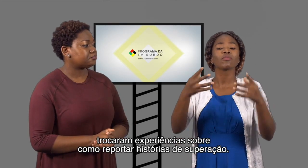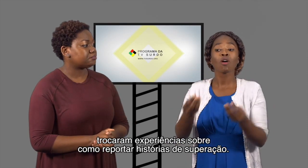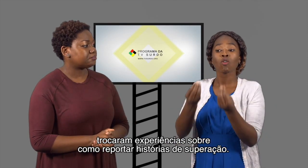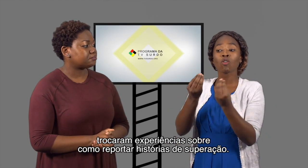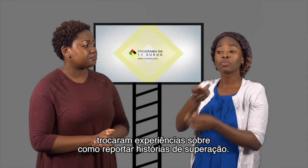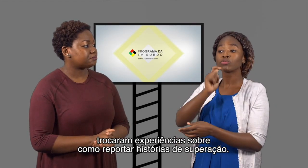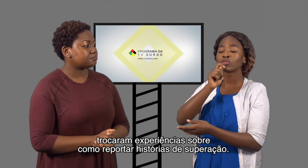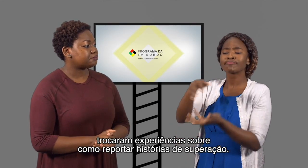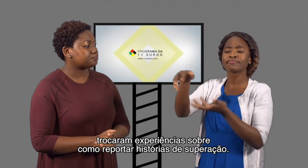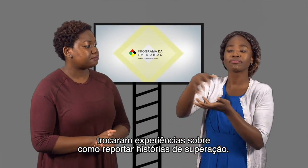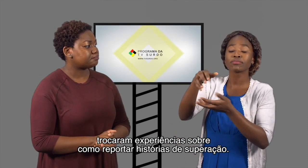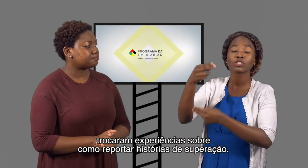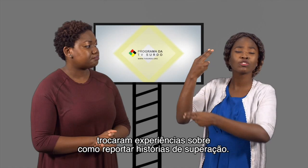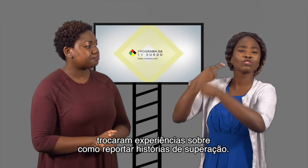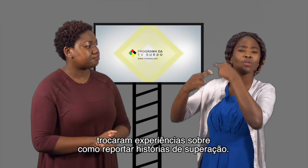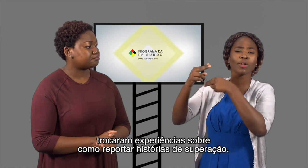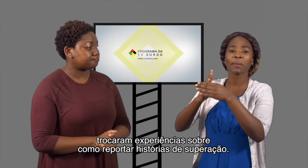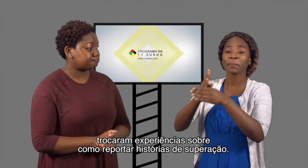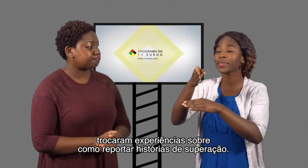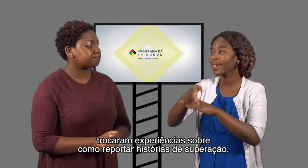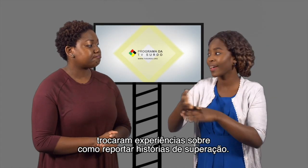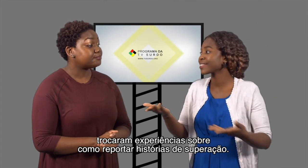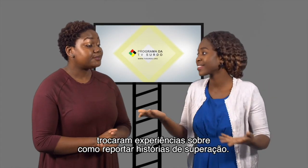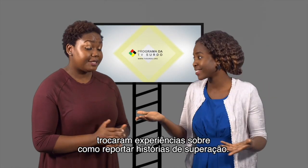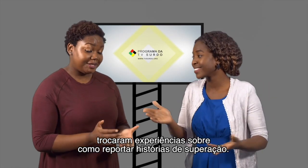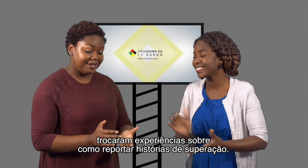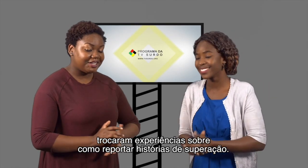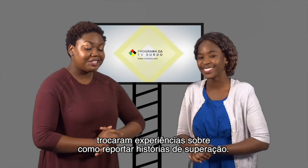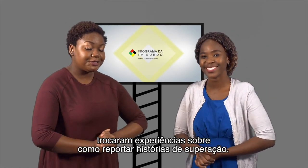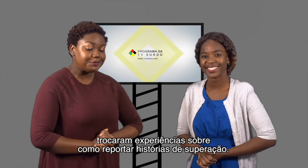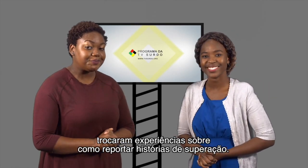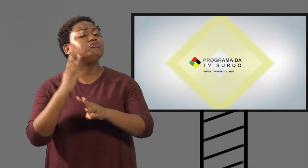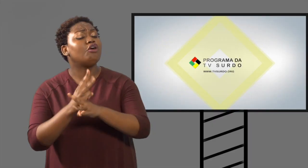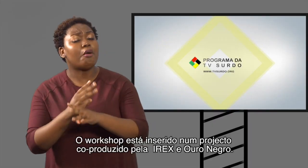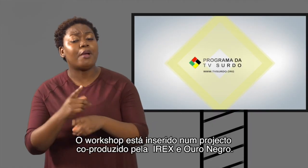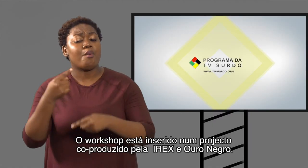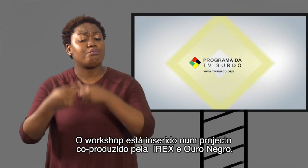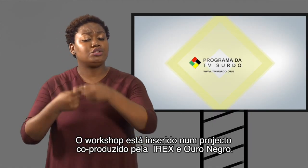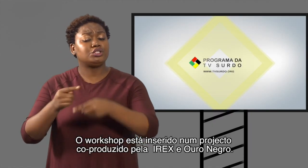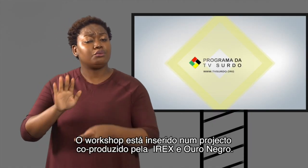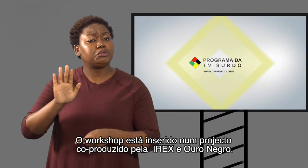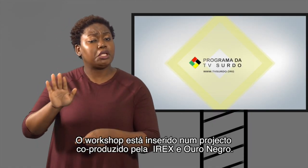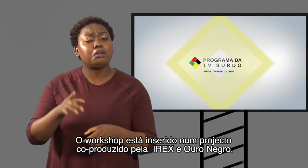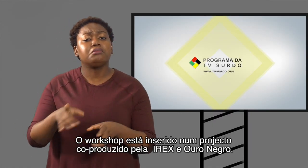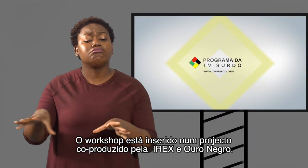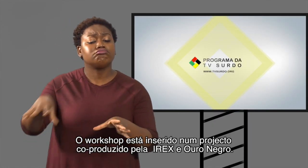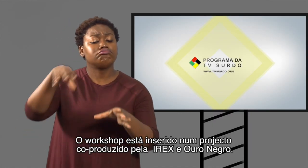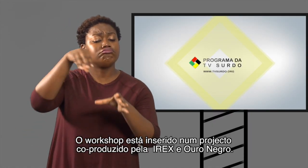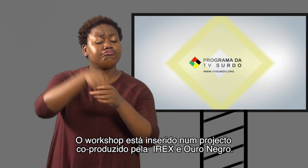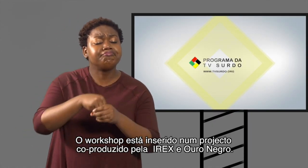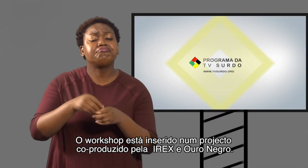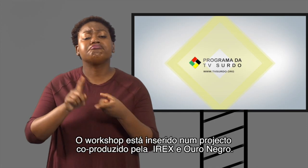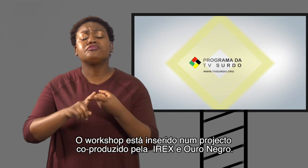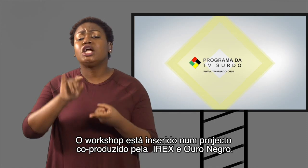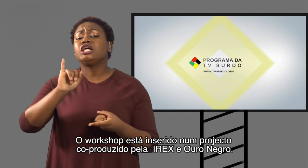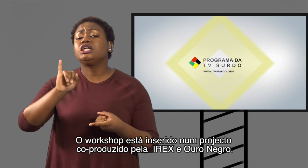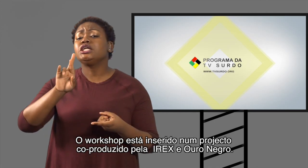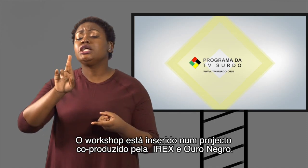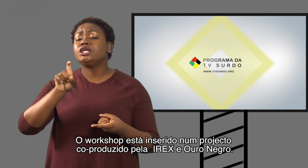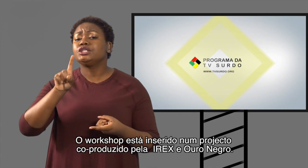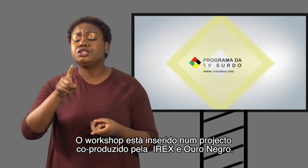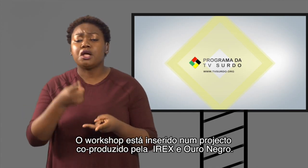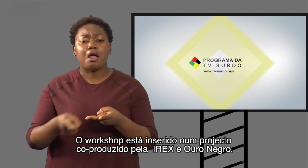experiências sobre como reportar histórias de superação. O workshop está inserido num